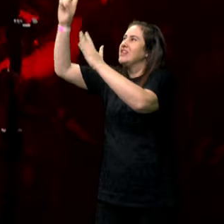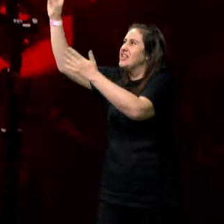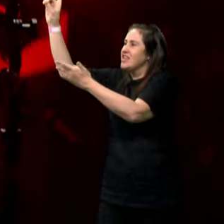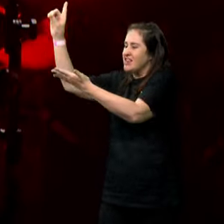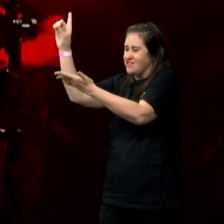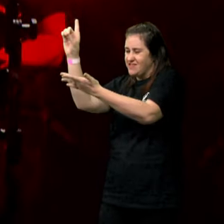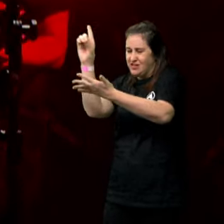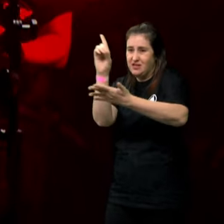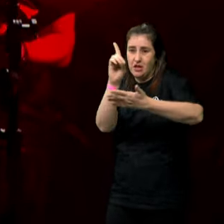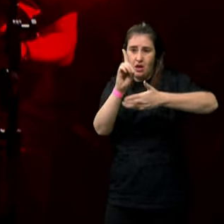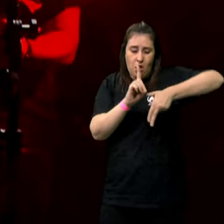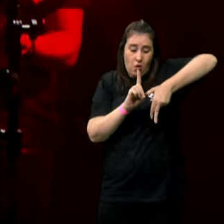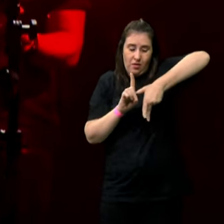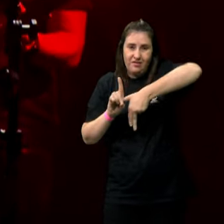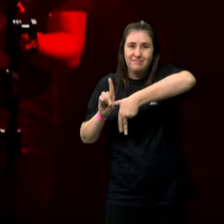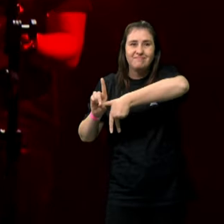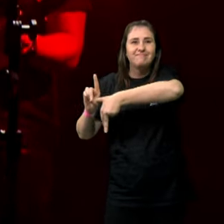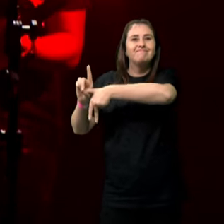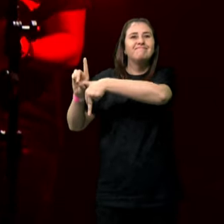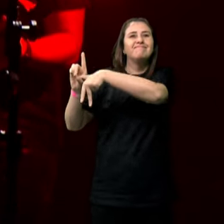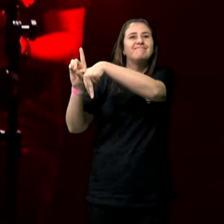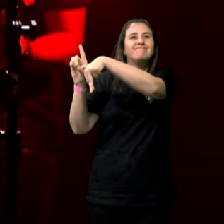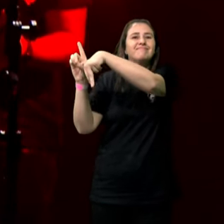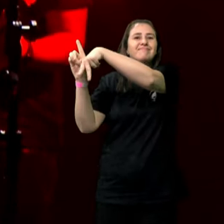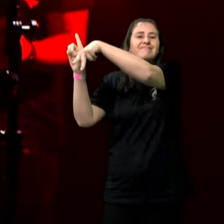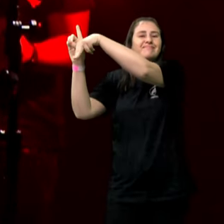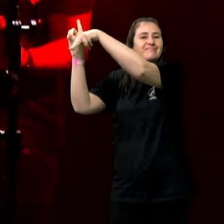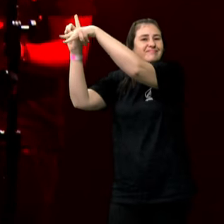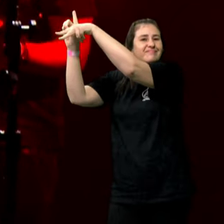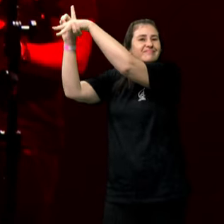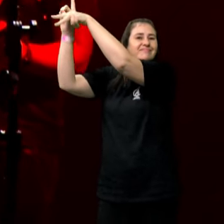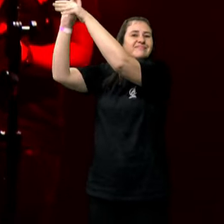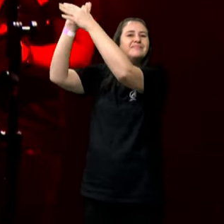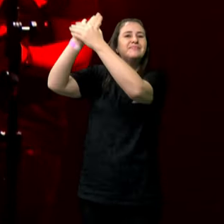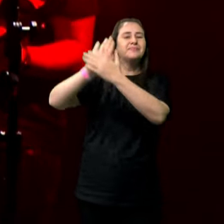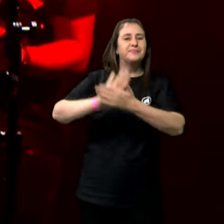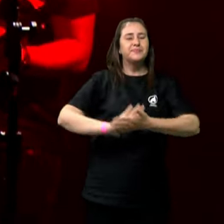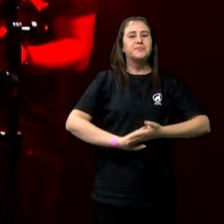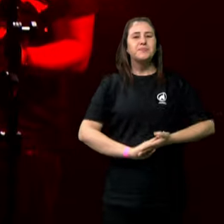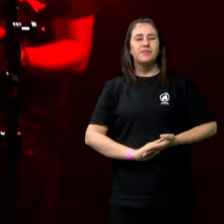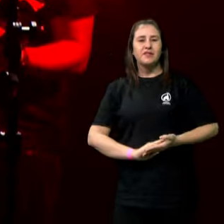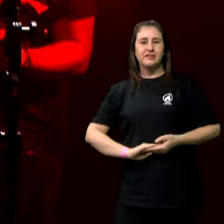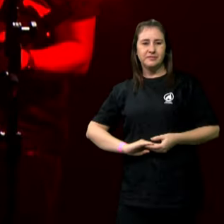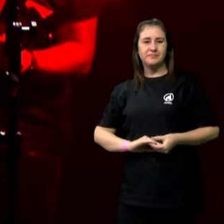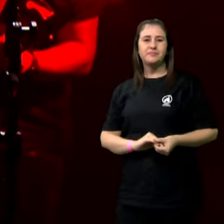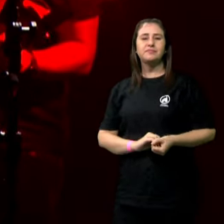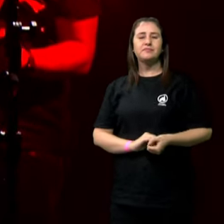ele vem me buscar e com ele